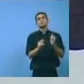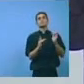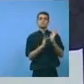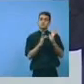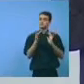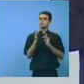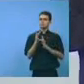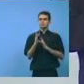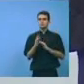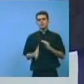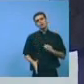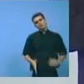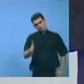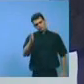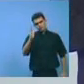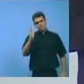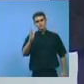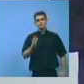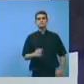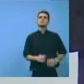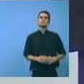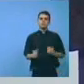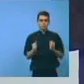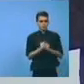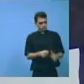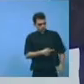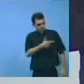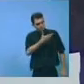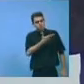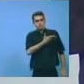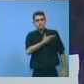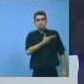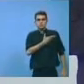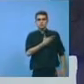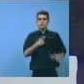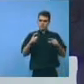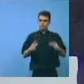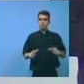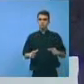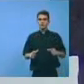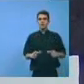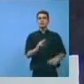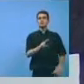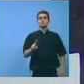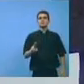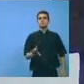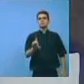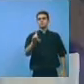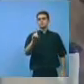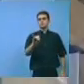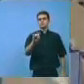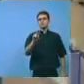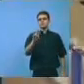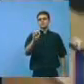apóstolos. Retirou-se Jesus com eles para um lugar chamado Getsemane e